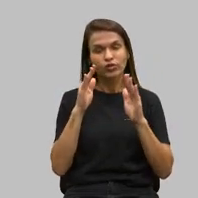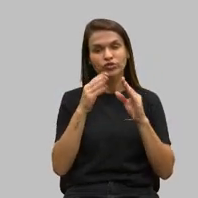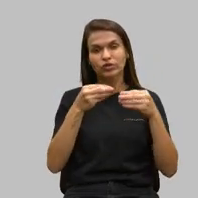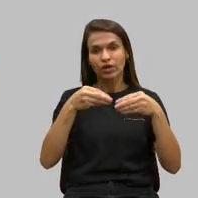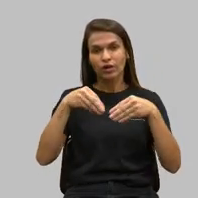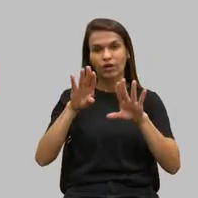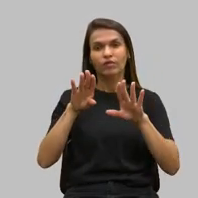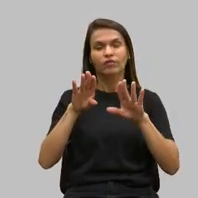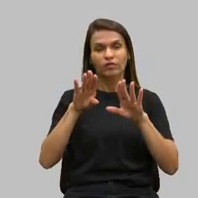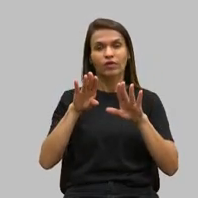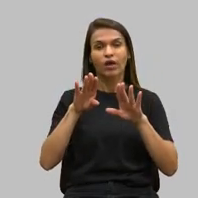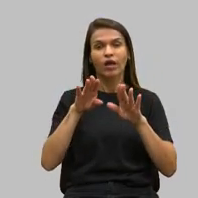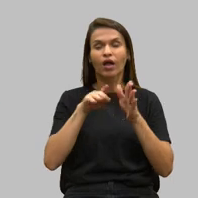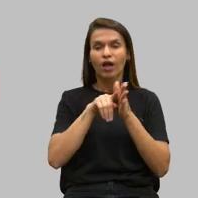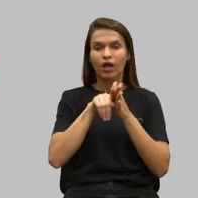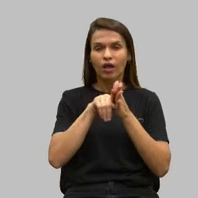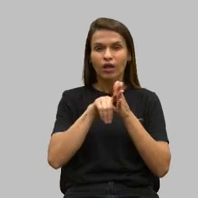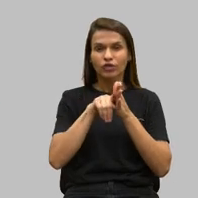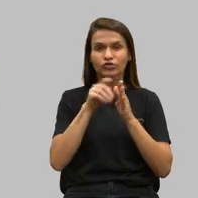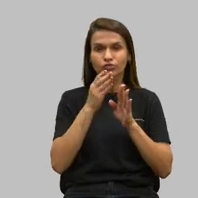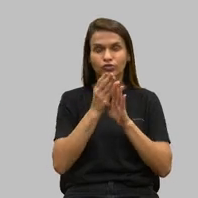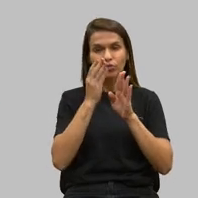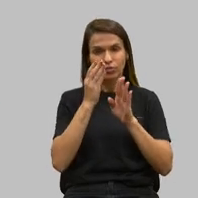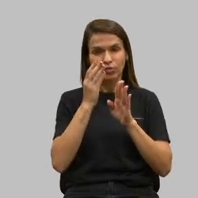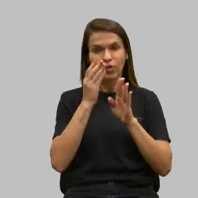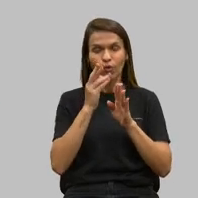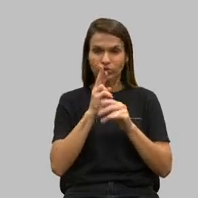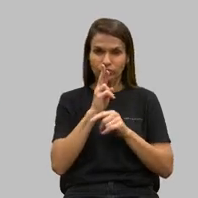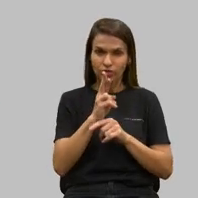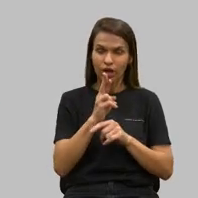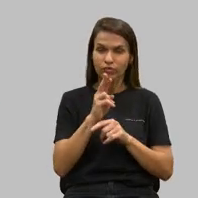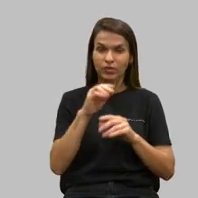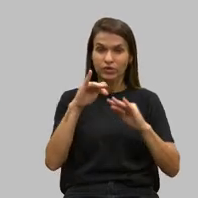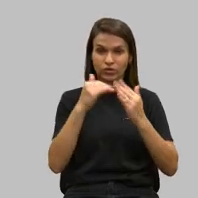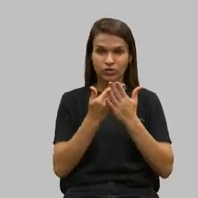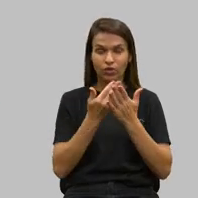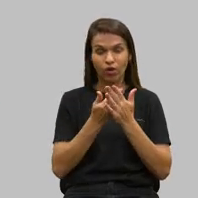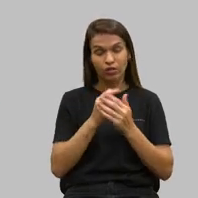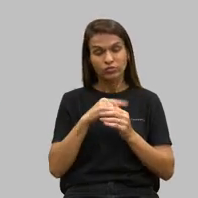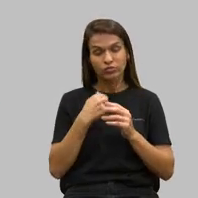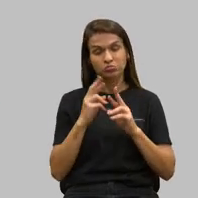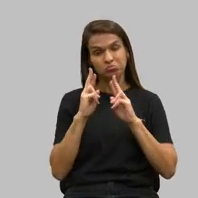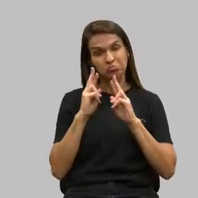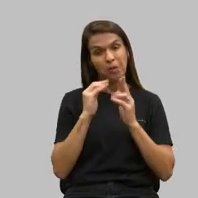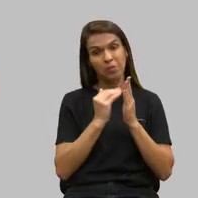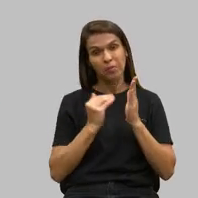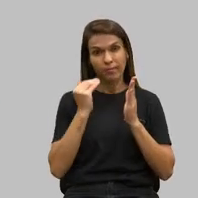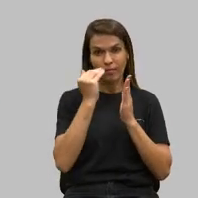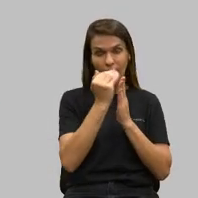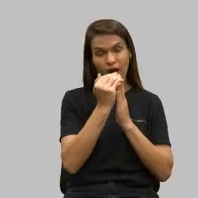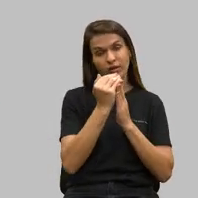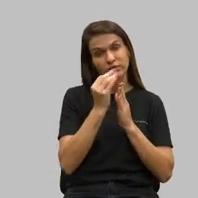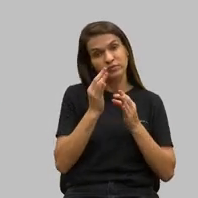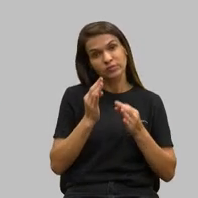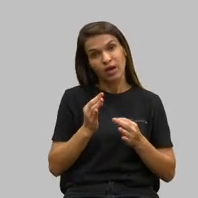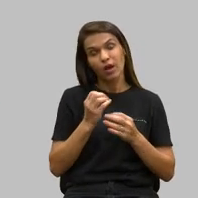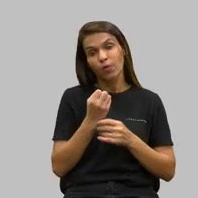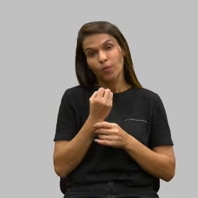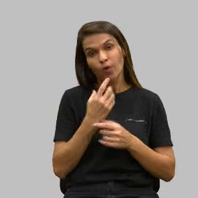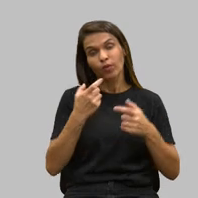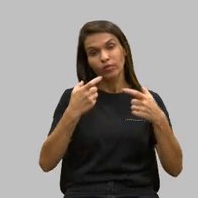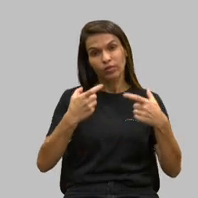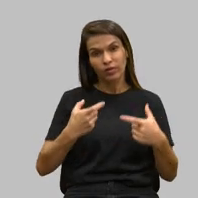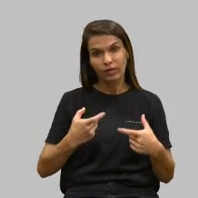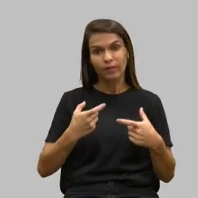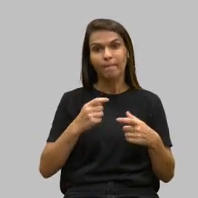esse diagnóstico para a escola, talvez o que a gente espera seja muito mais. E aí, certamente, é um bom local para